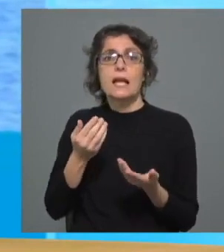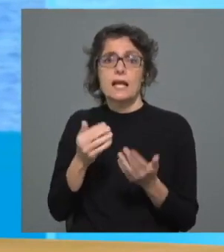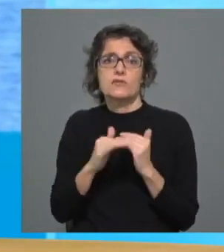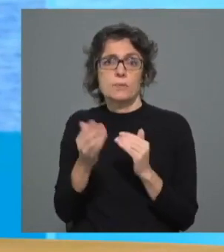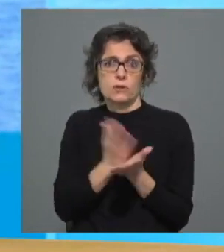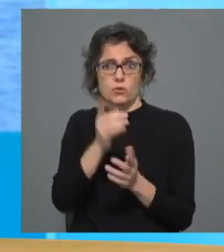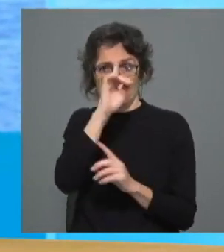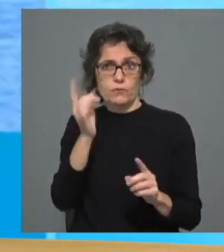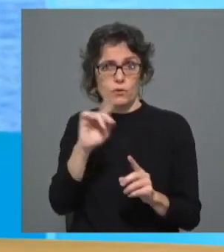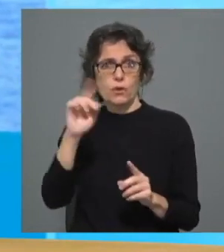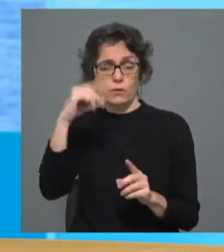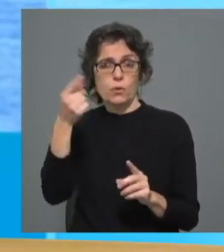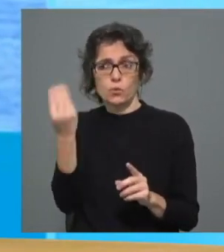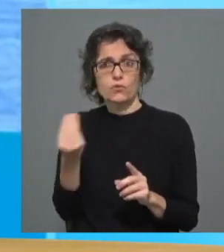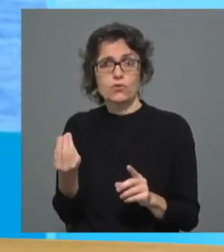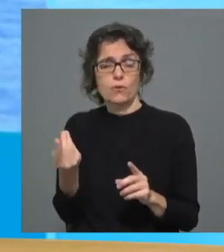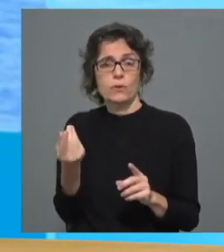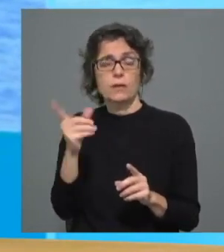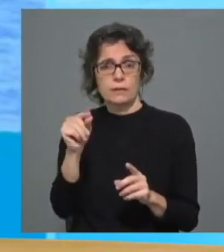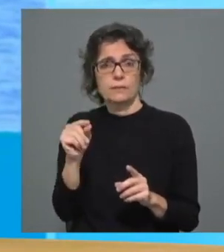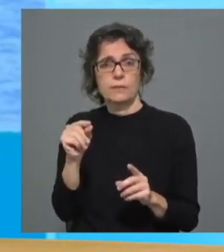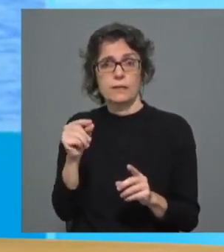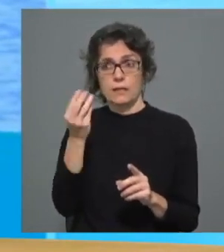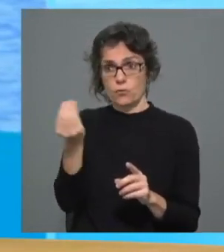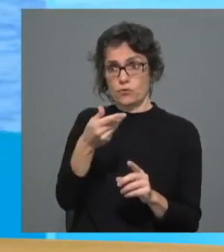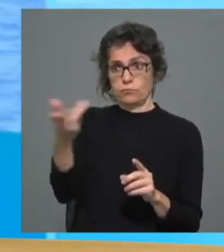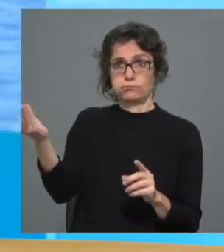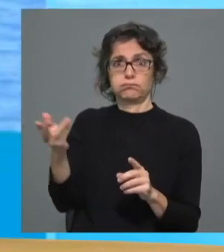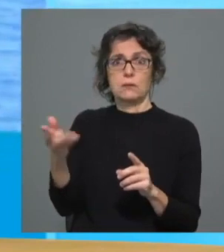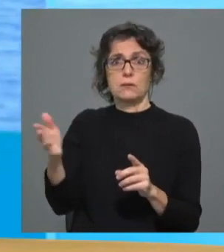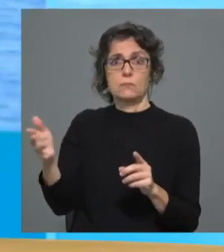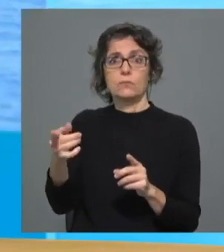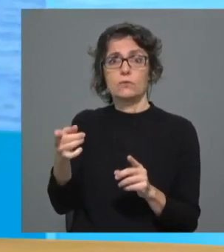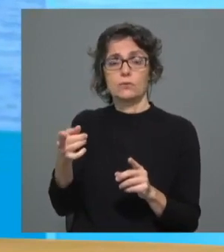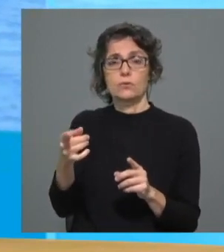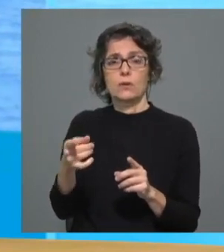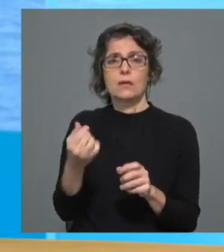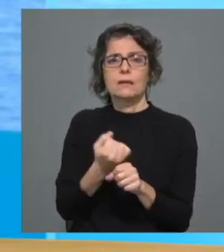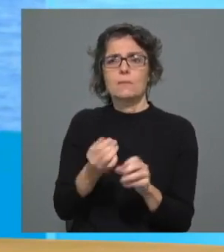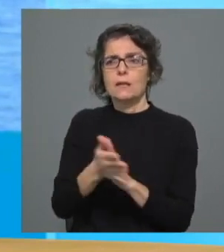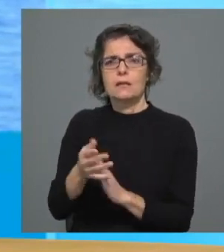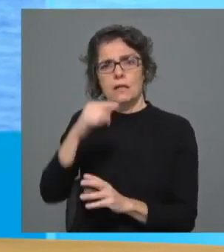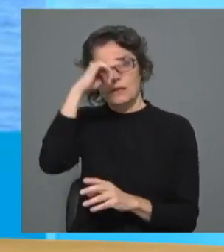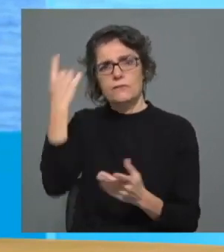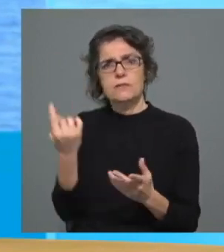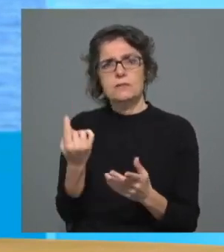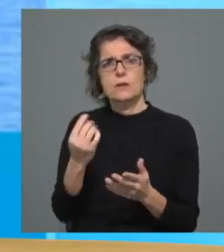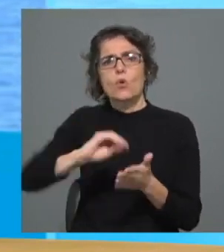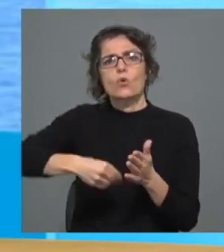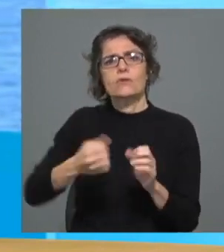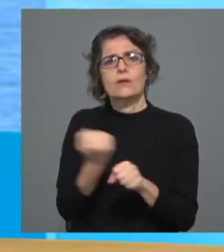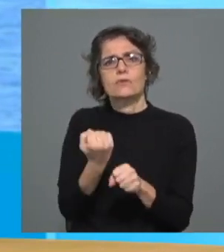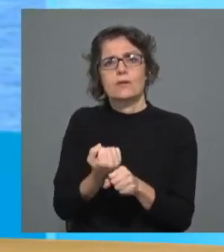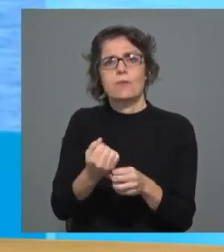também de muitos jovens que têm dificuldade e hoje em dia há esta questão da precariedade dos contratos